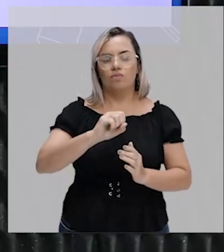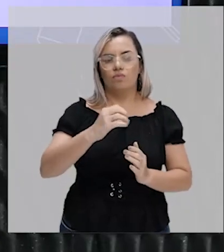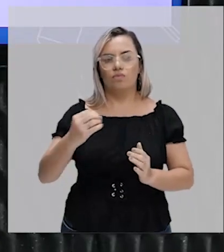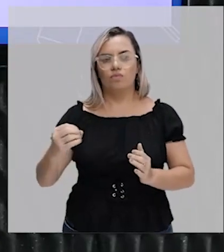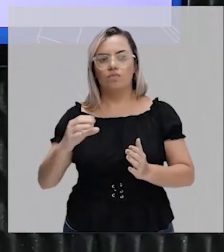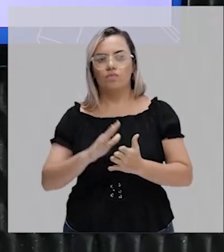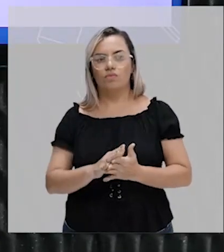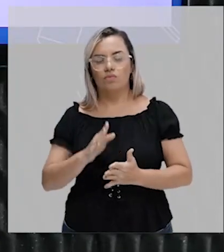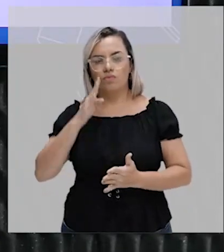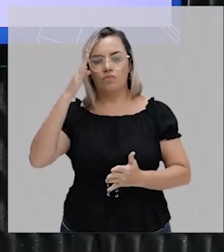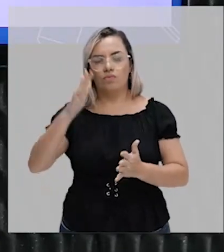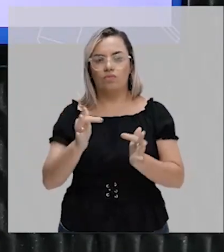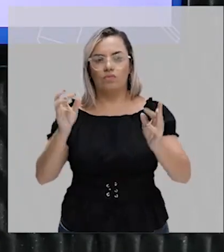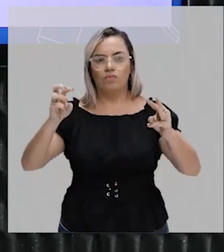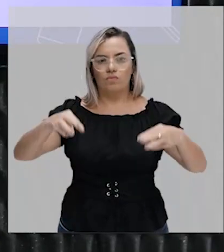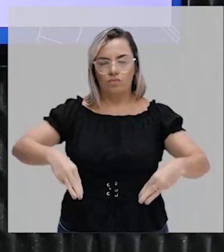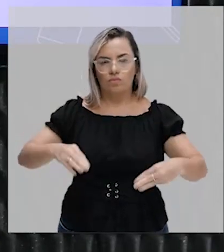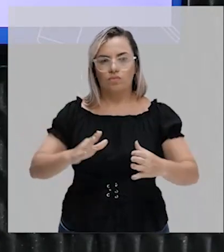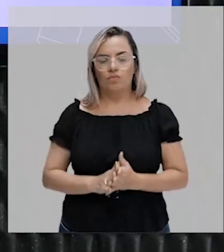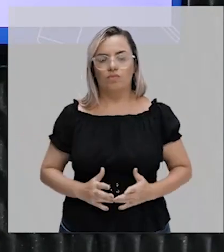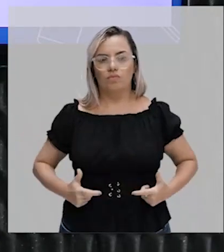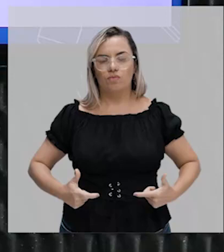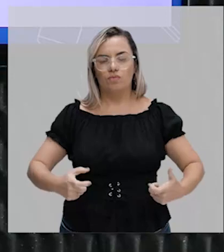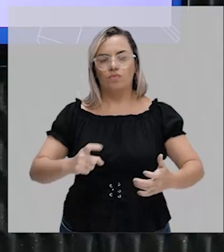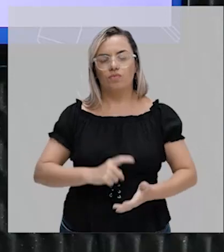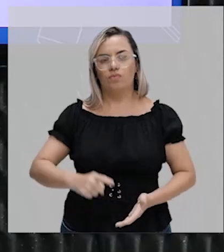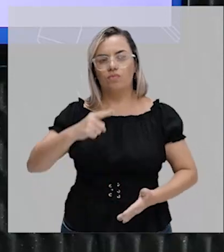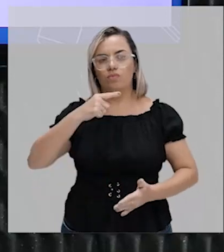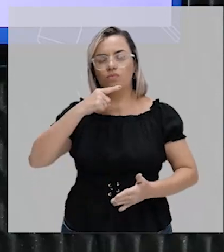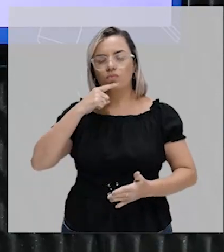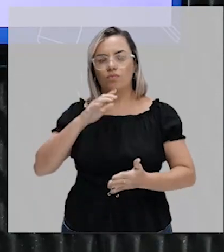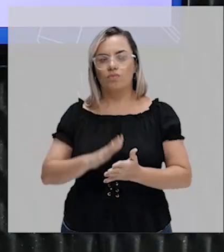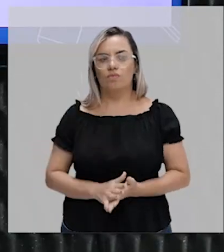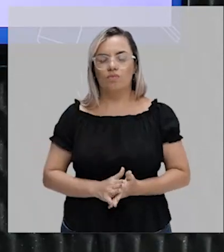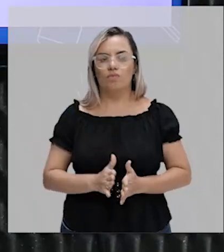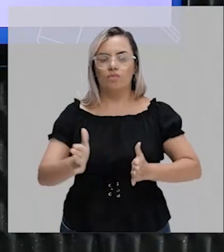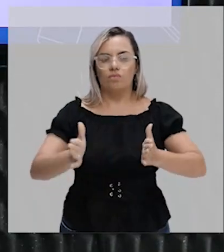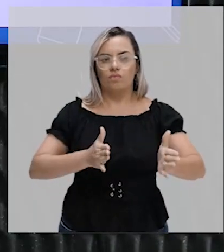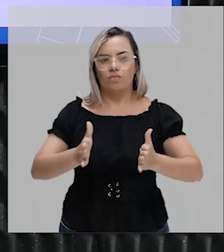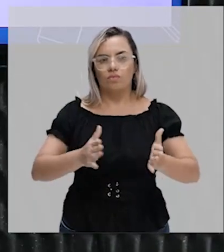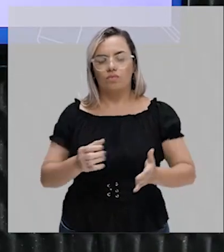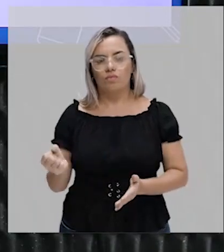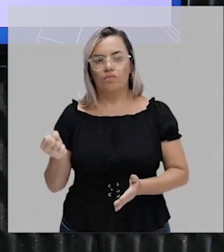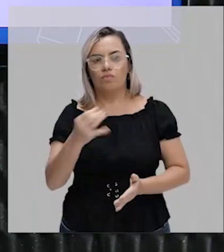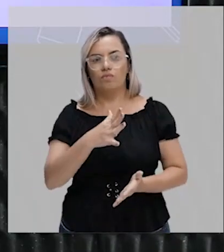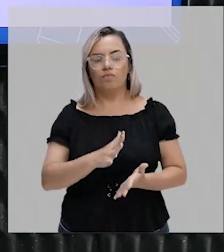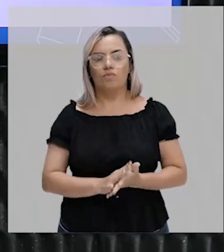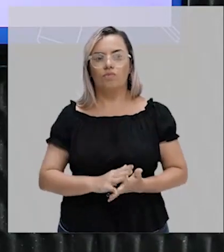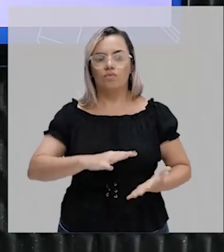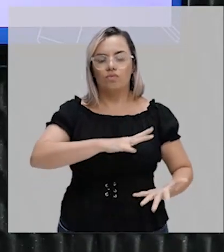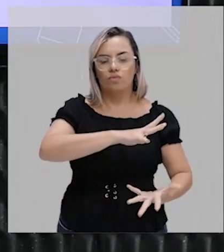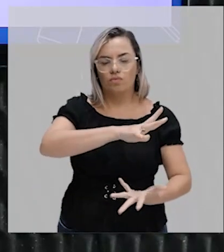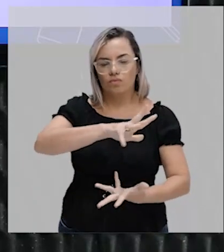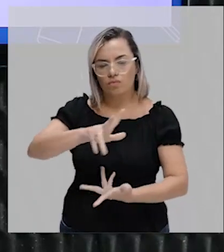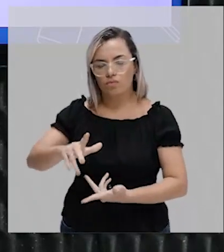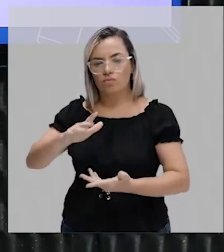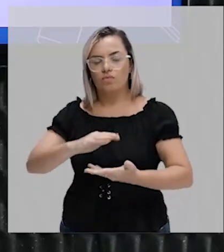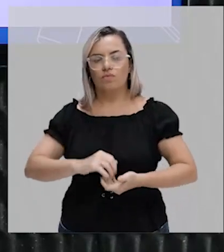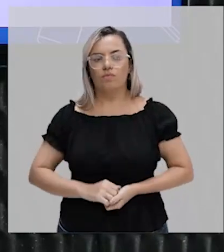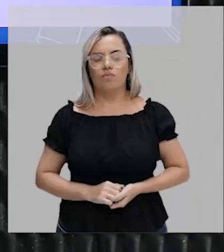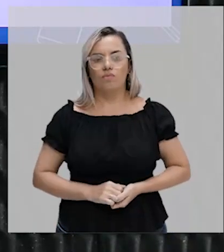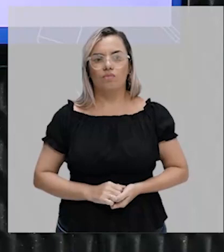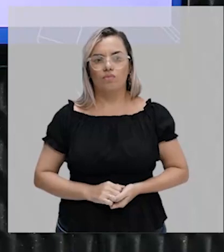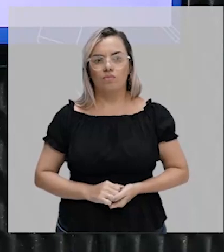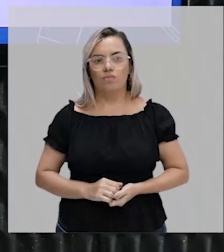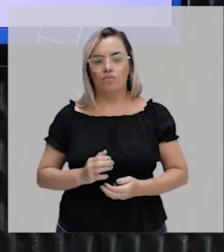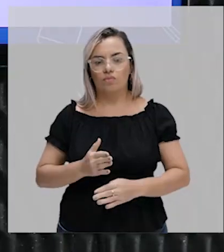principalmente, galera, né, após o final da Guerra Fria, onde nós entramos na era aí, né, da nova ordem mundial, quem vai